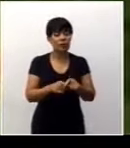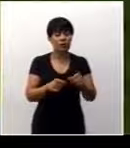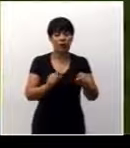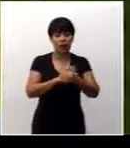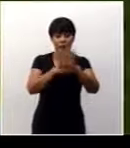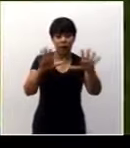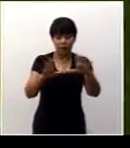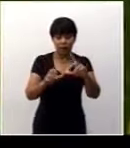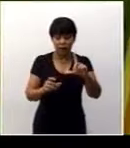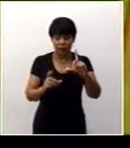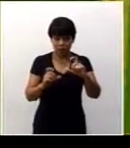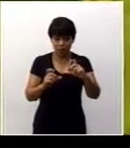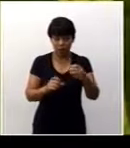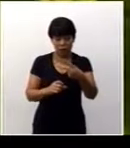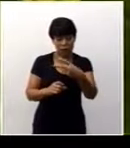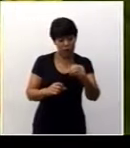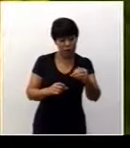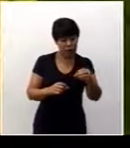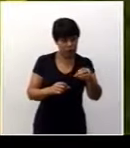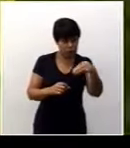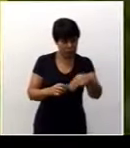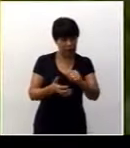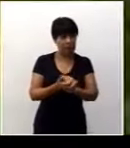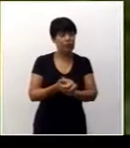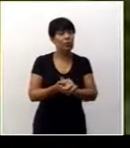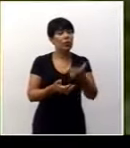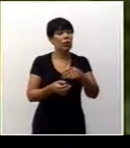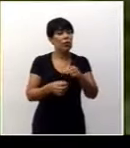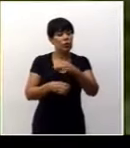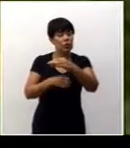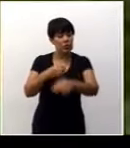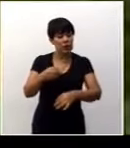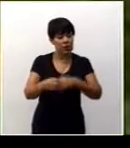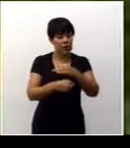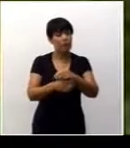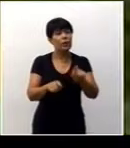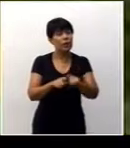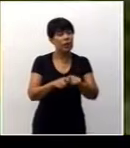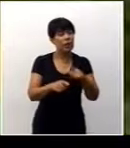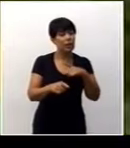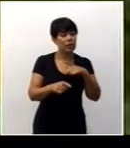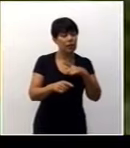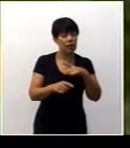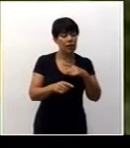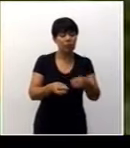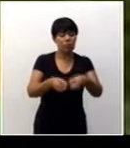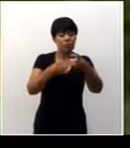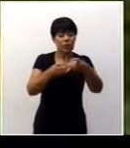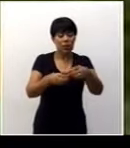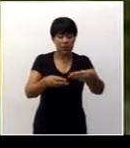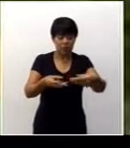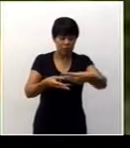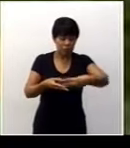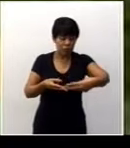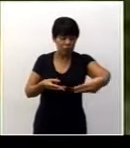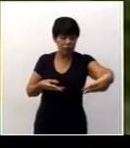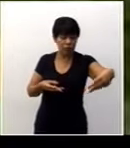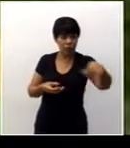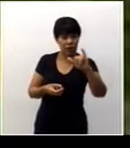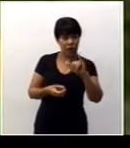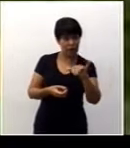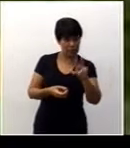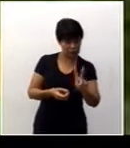metros. Os satélites Sibers carregam ainda o imageador que distingue faixas espectrais na região do infravermelho.